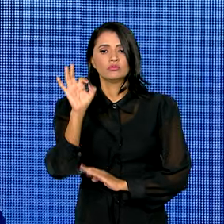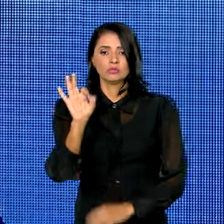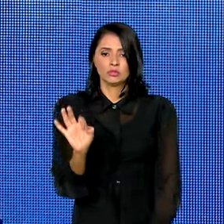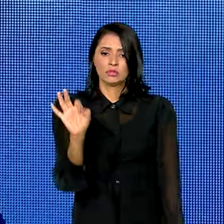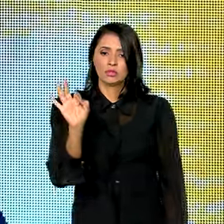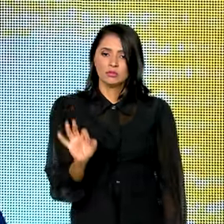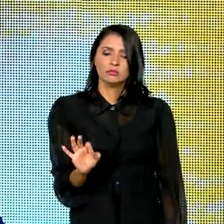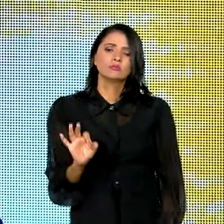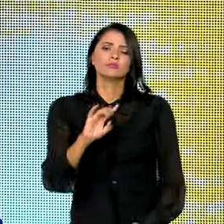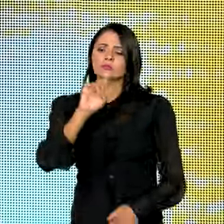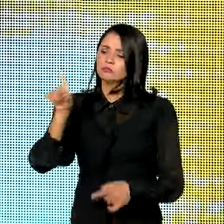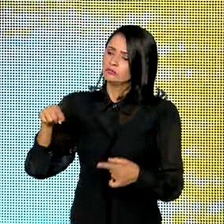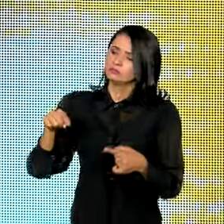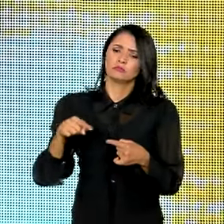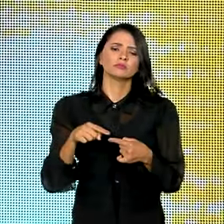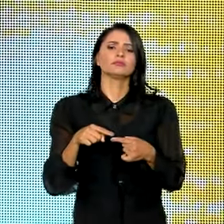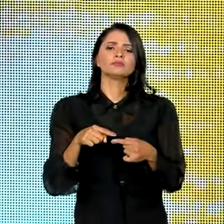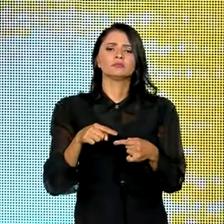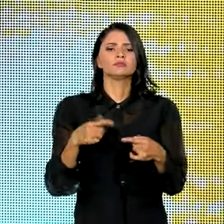38,1%. O grande objetivo